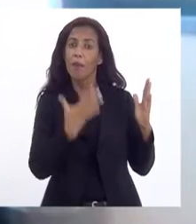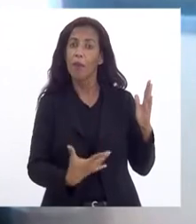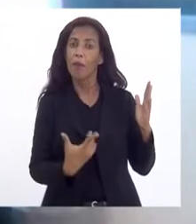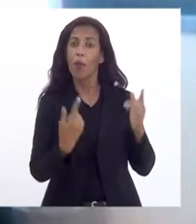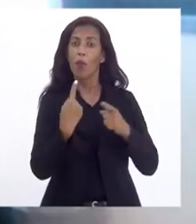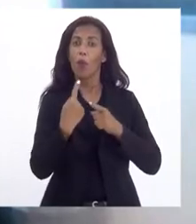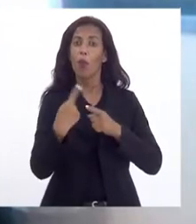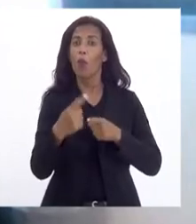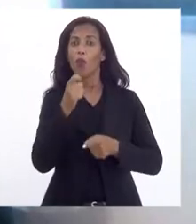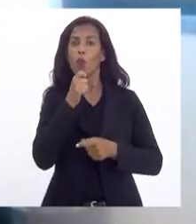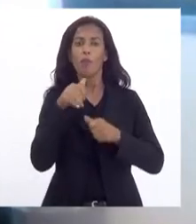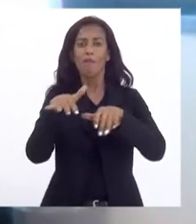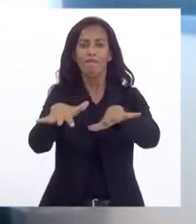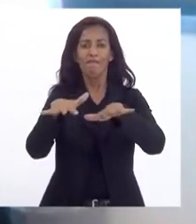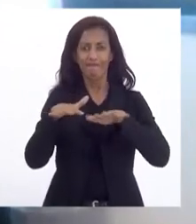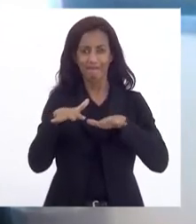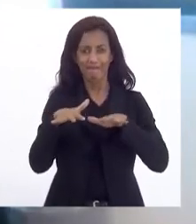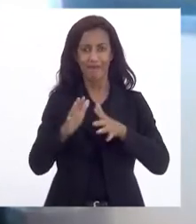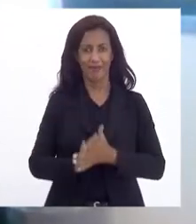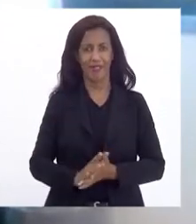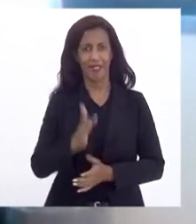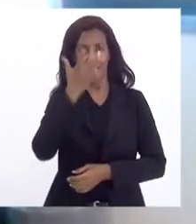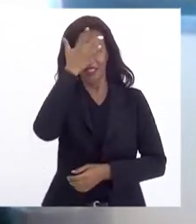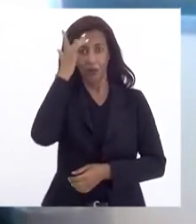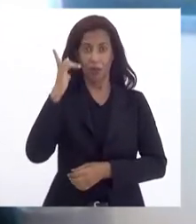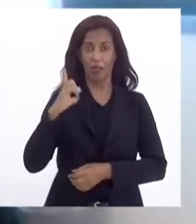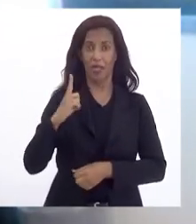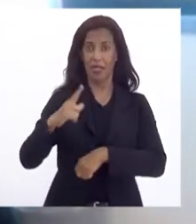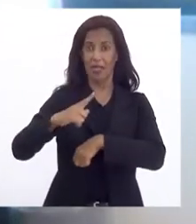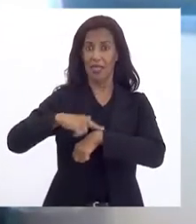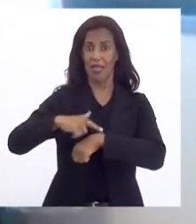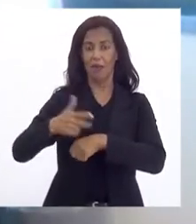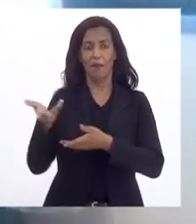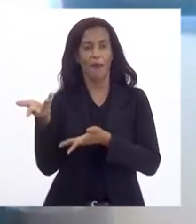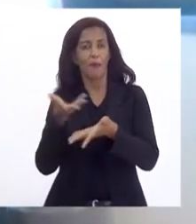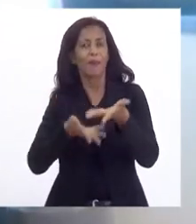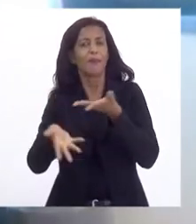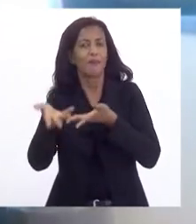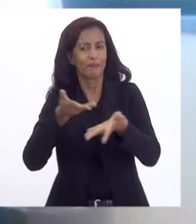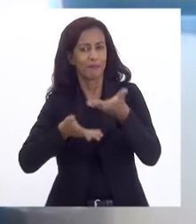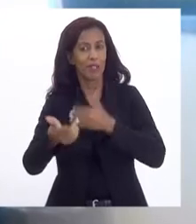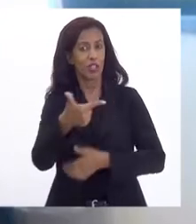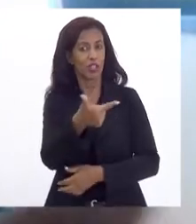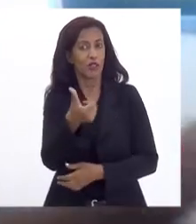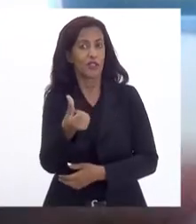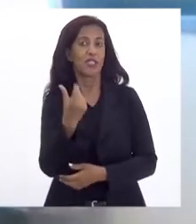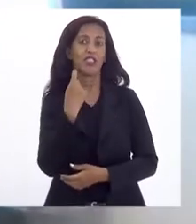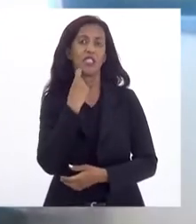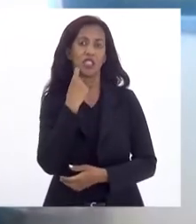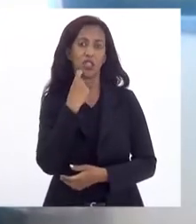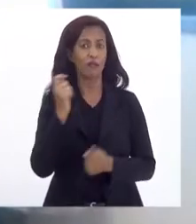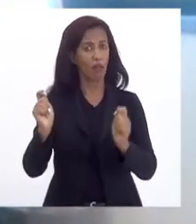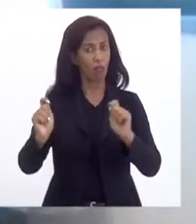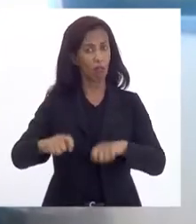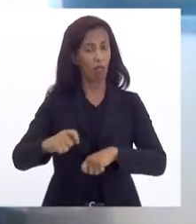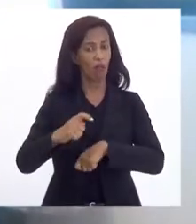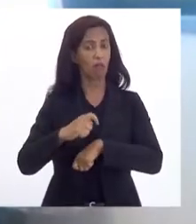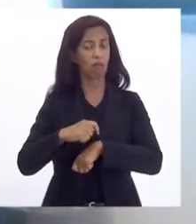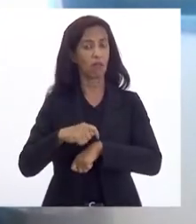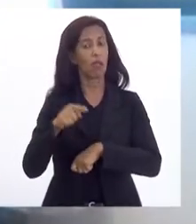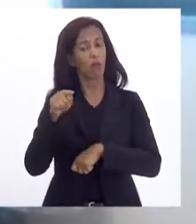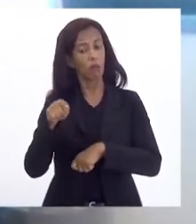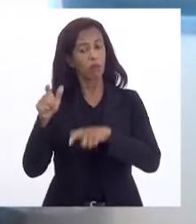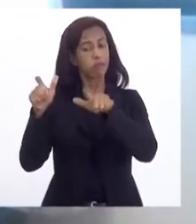tem plenário, né? E as pessoas têm mais tempo para participar. Dia 26, sexta-feira, estaria dentro desse